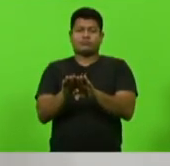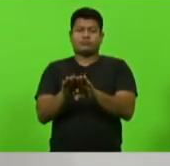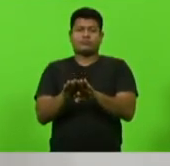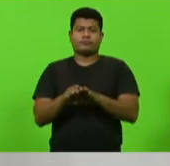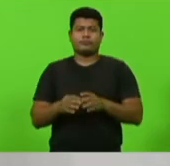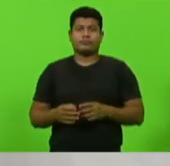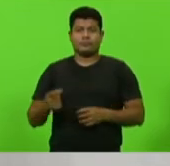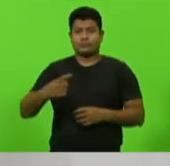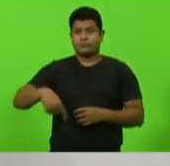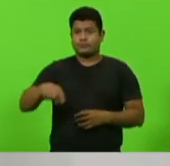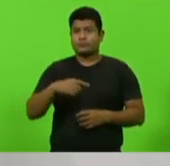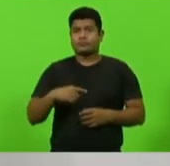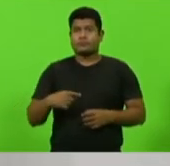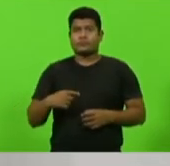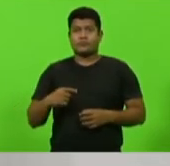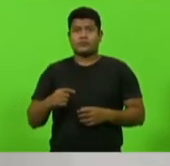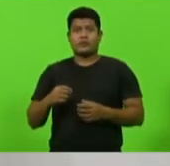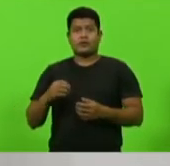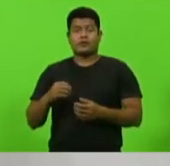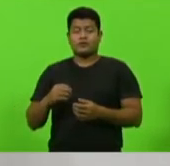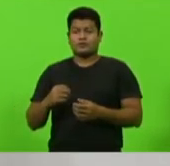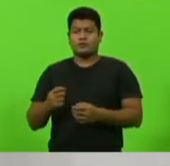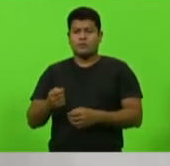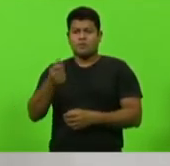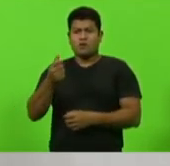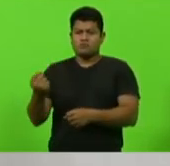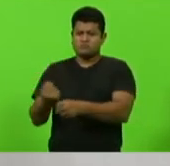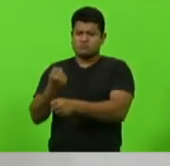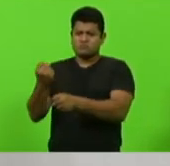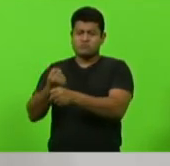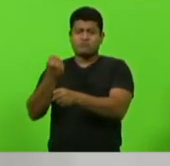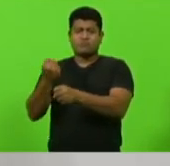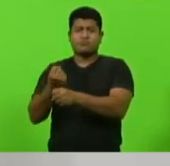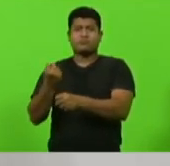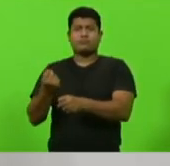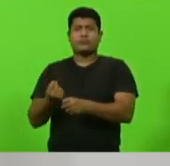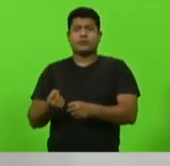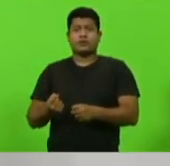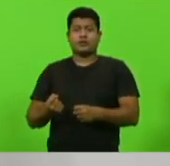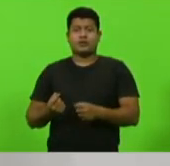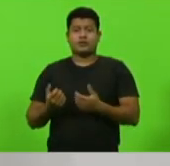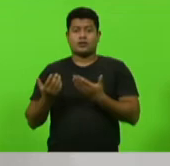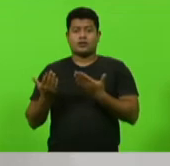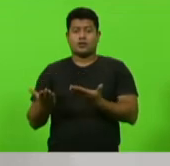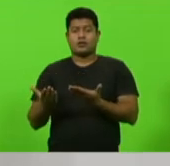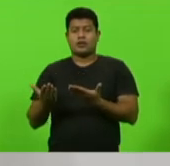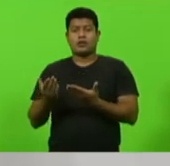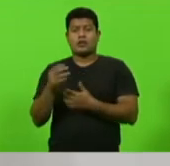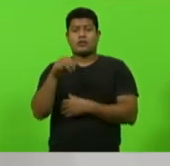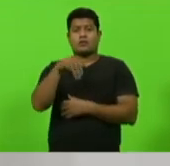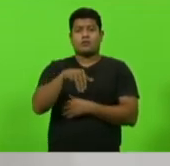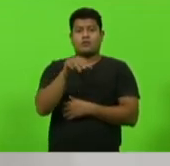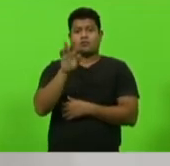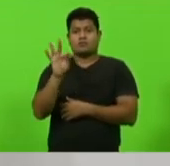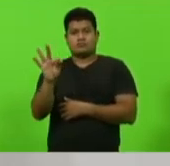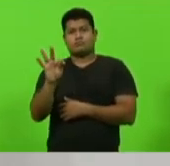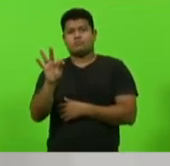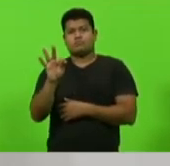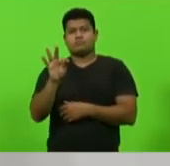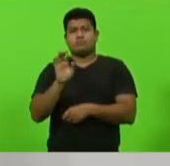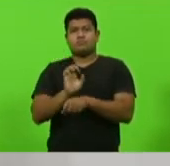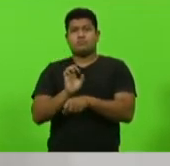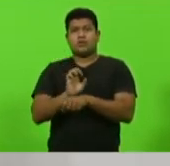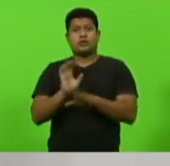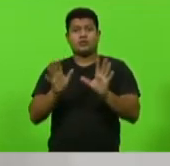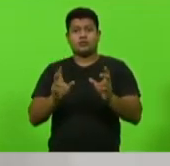Nós estamos terminando de construir uma fábrica de fertilizante em Três Lagoas, no Mato Grosso. Ela foi vendida por um